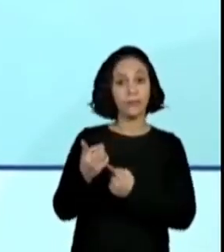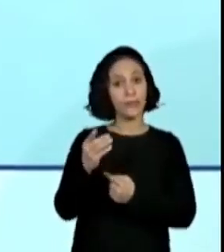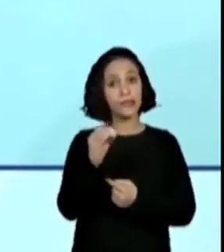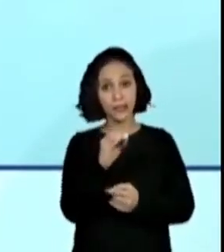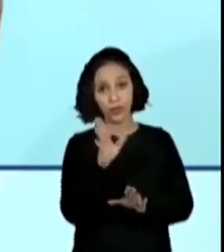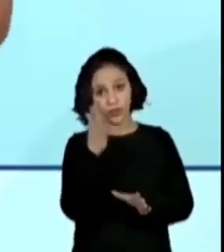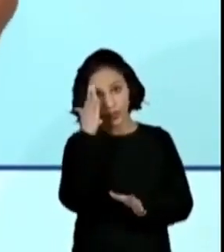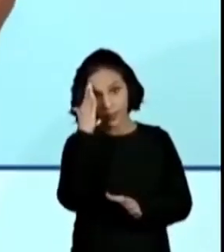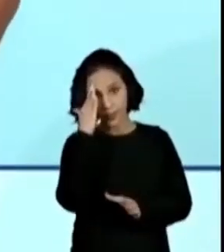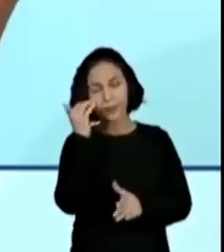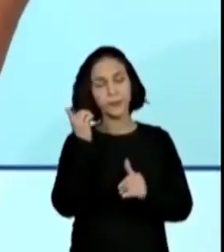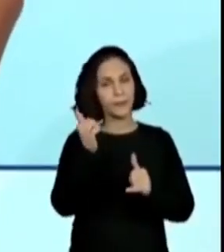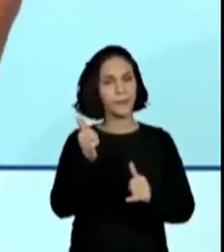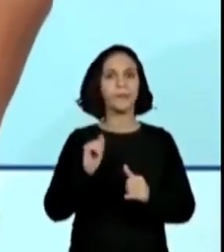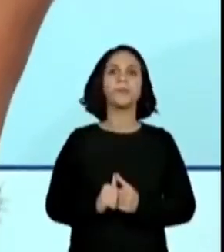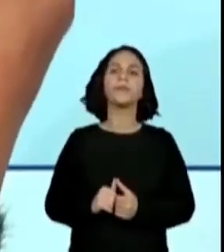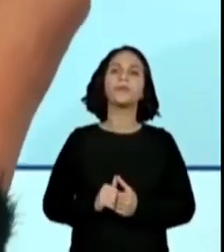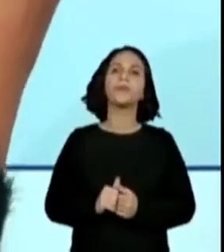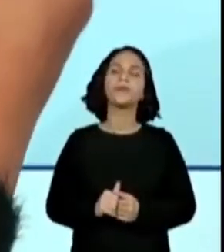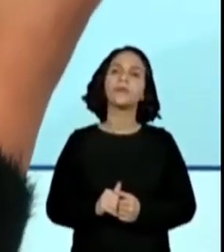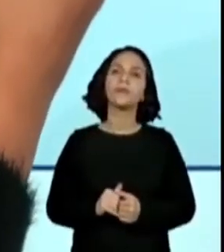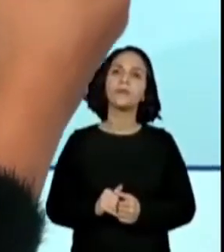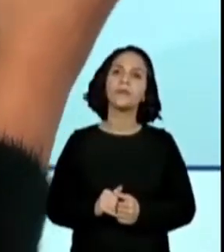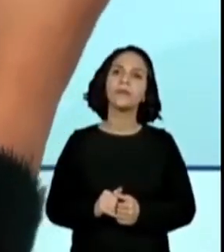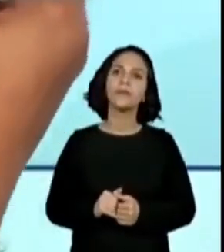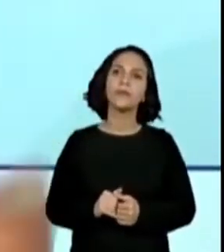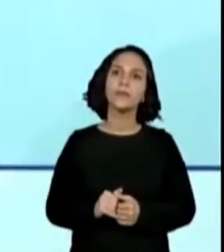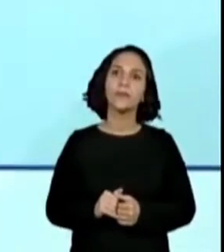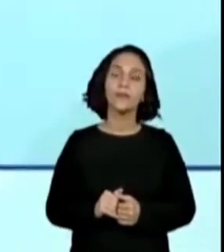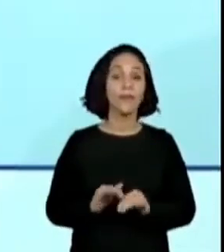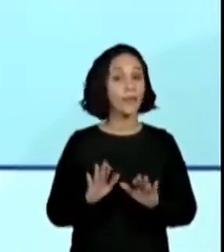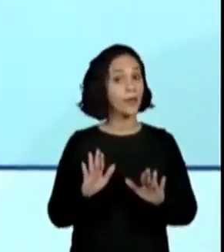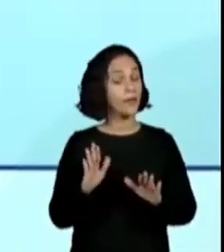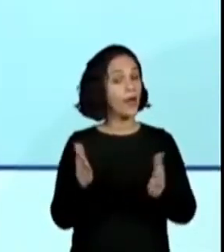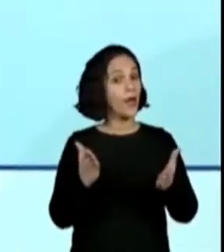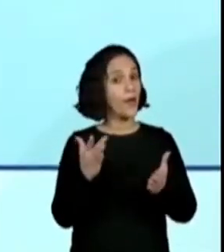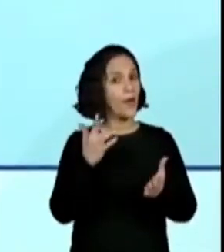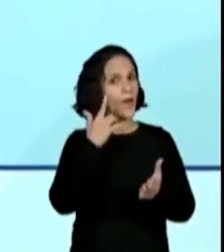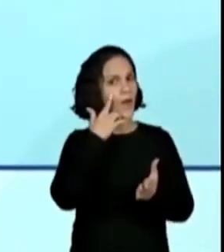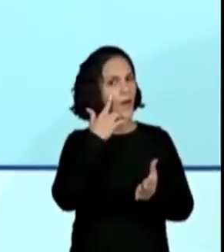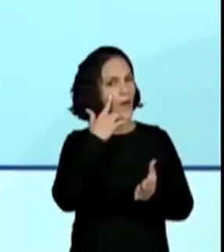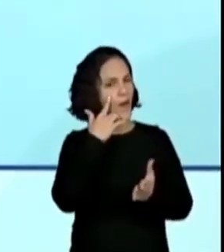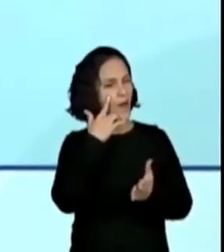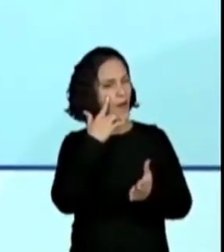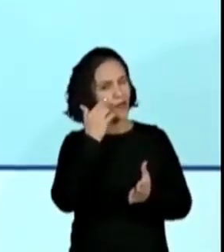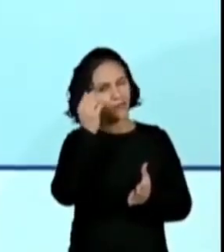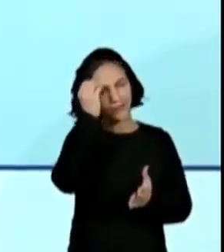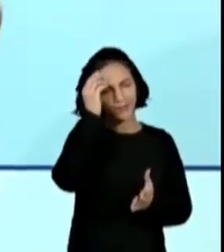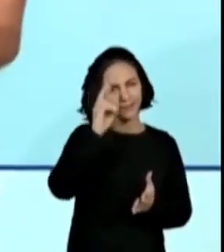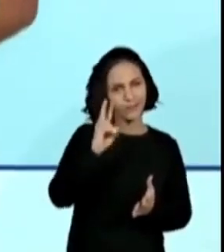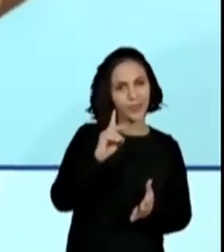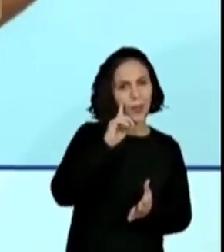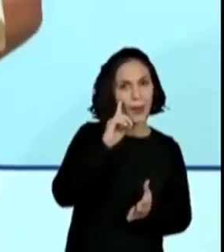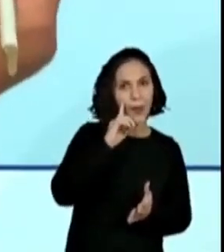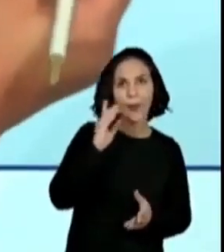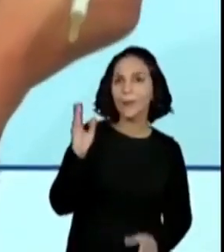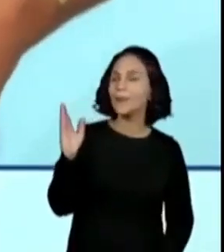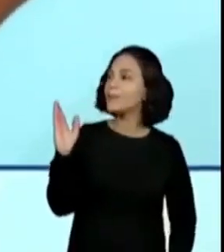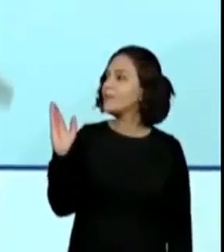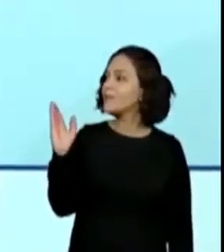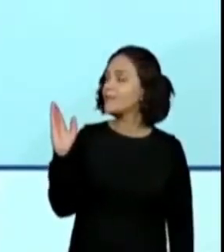100 Então vamos lá 100 ah mas olha agora o pulo do gato olha